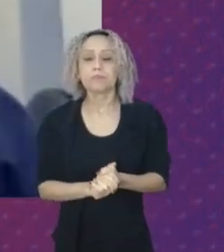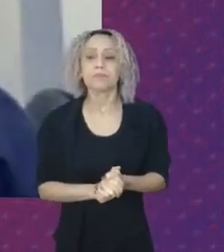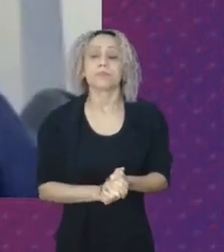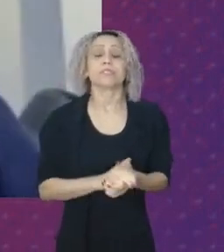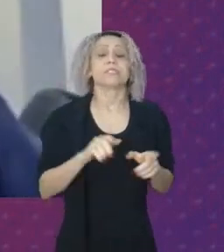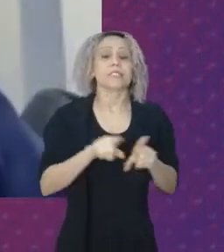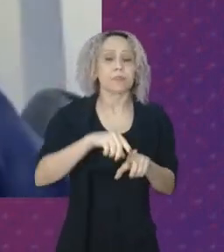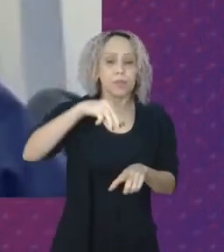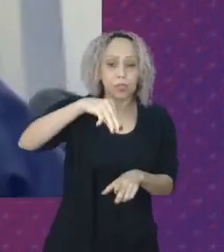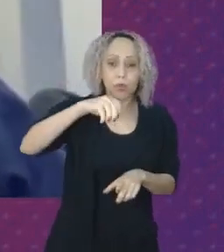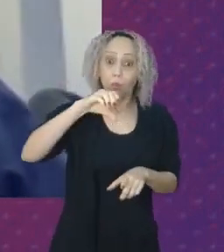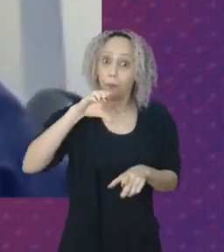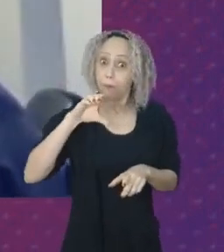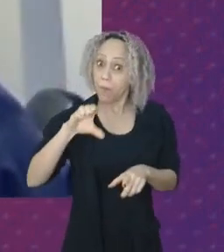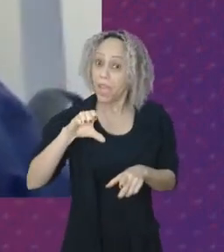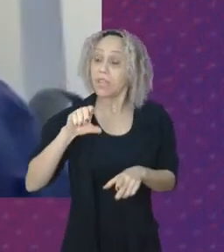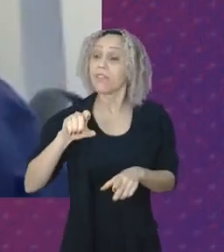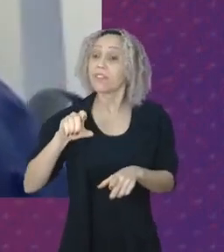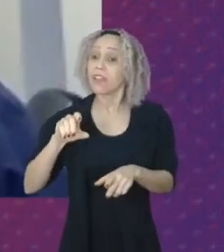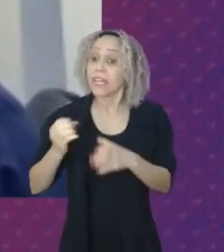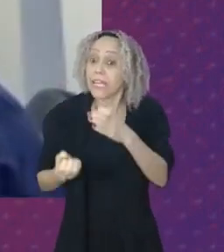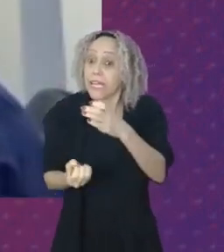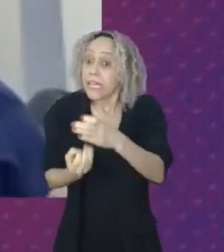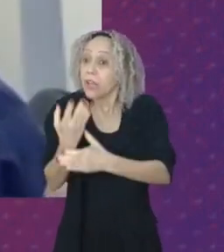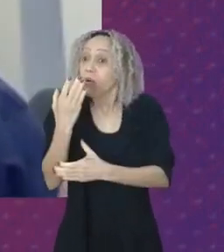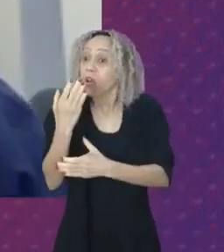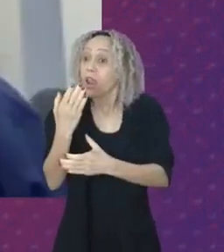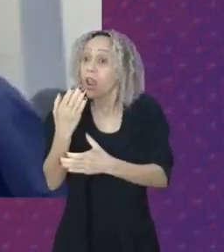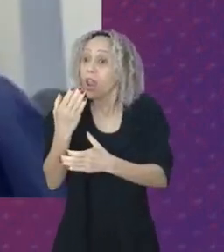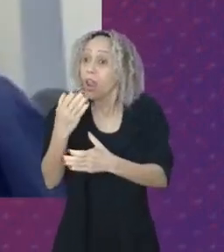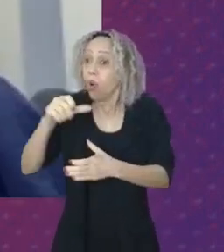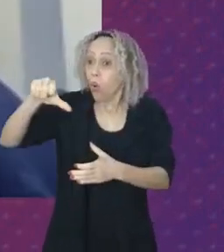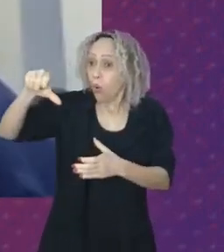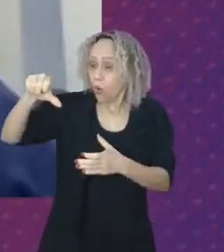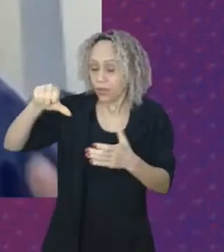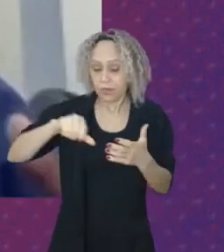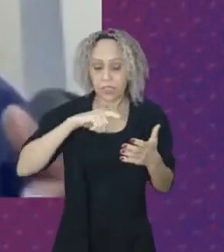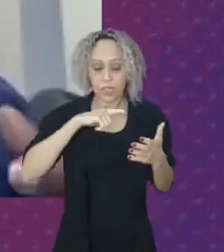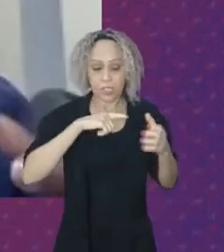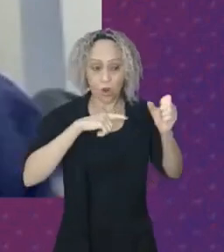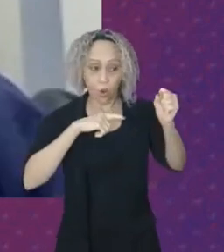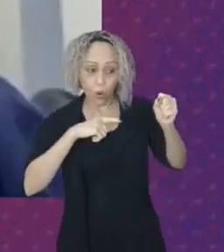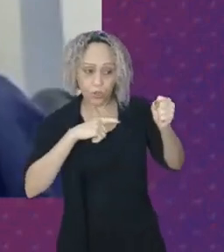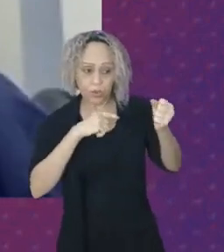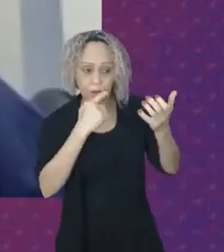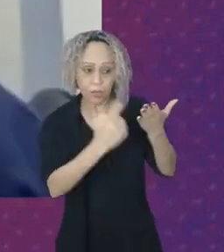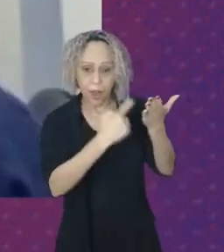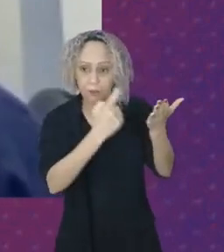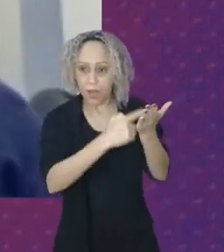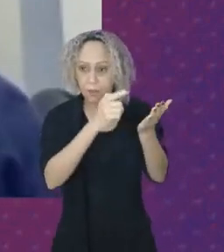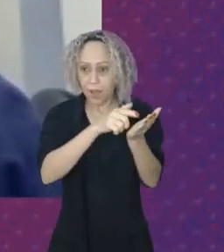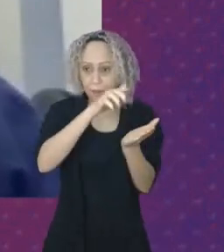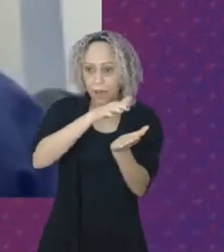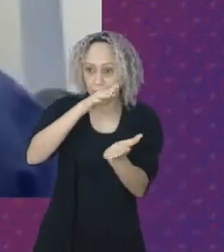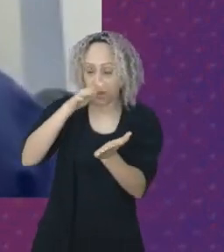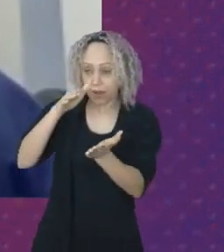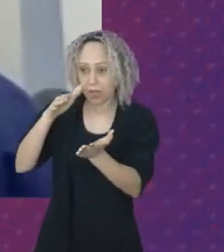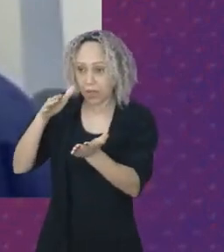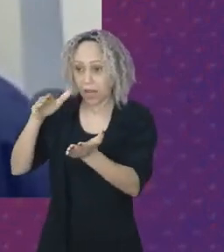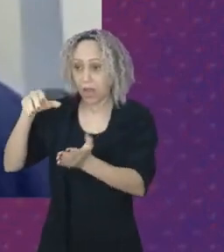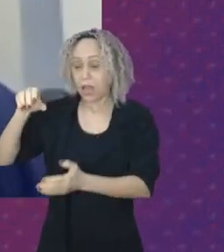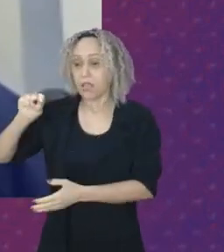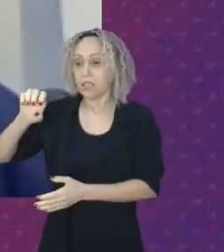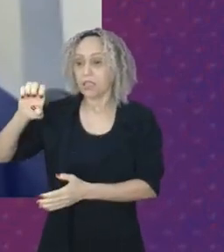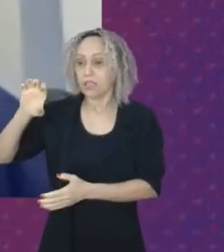volume, que trata dos africanos na diáspora, também um material importantíssimo, fruto